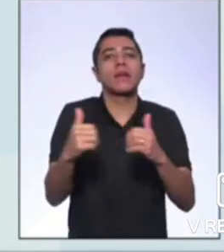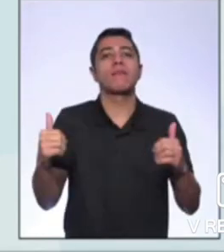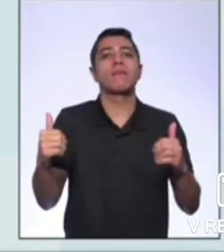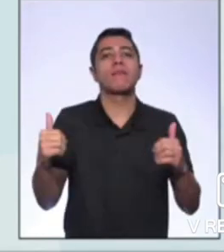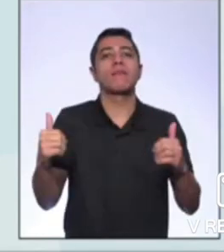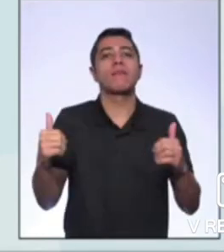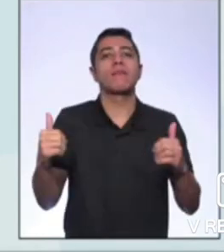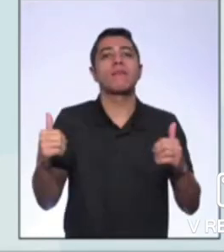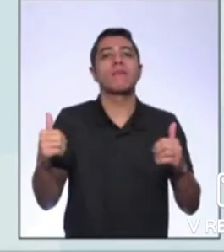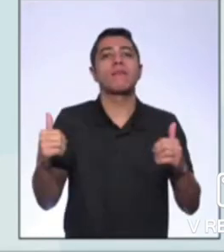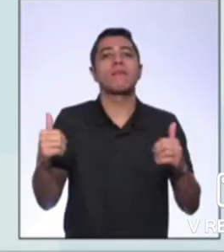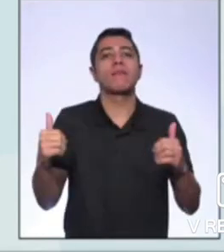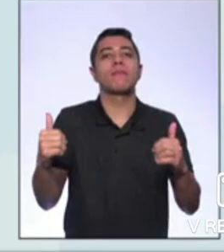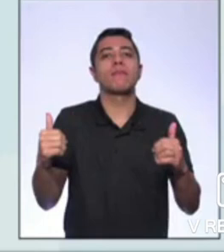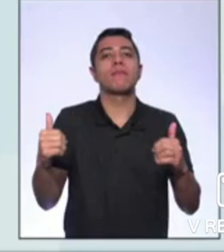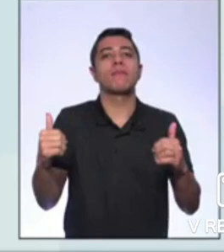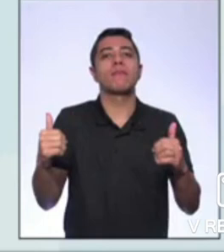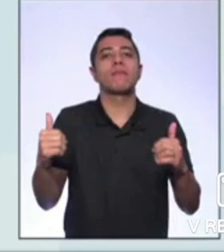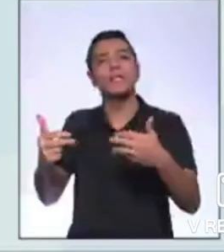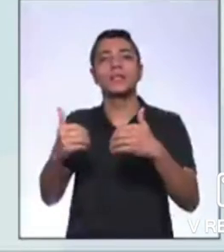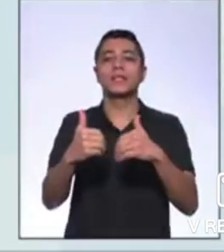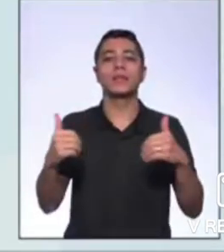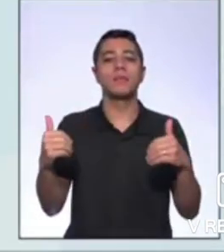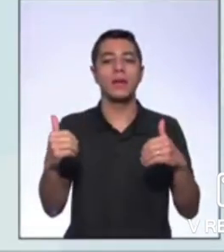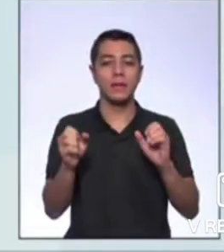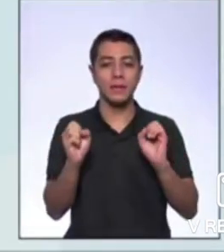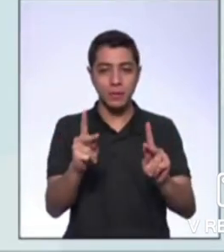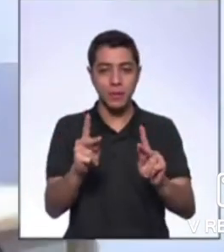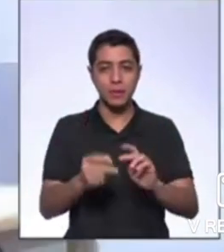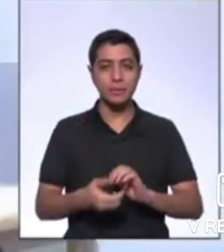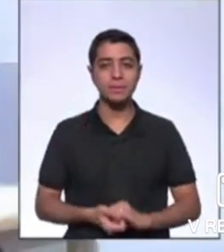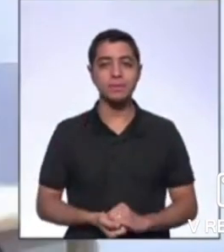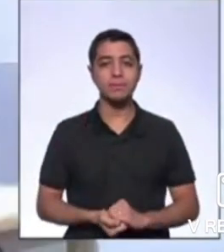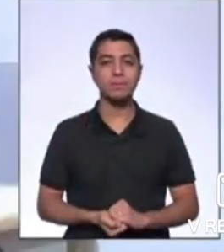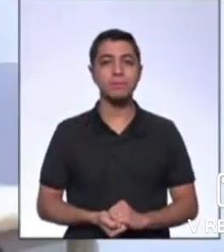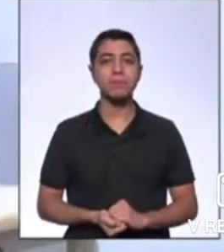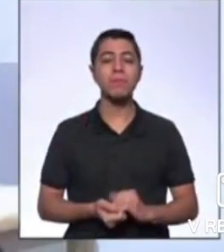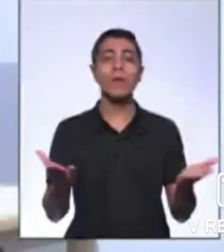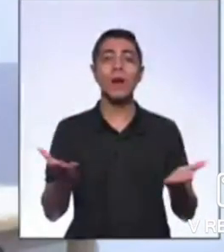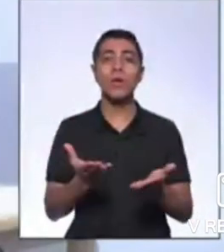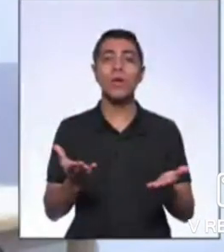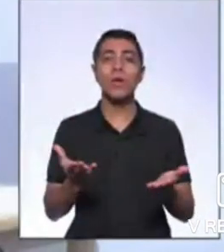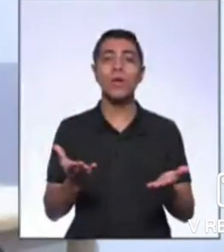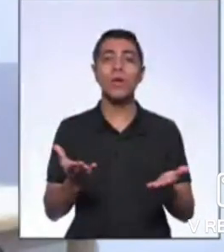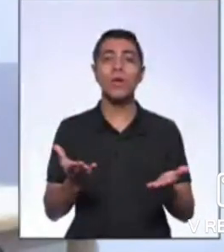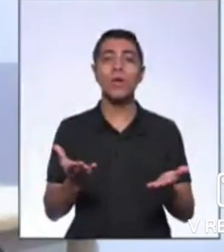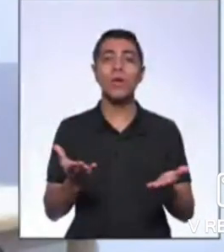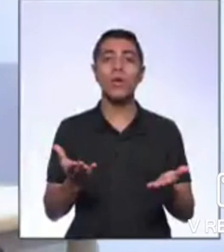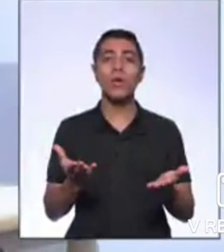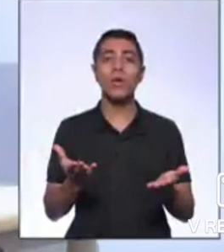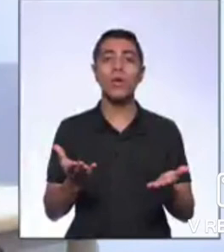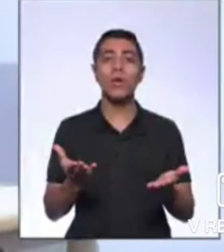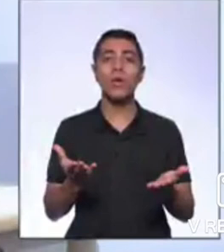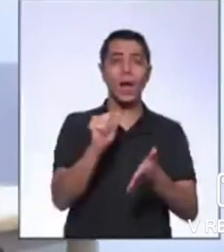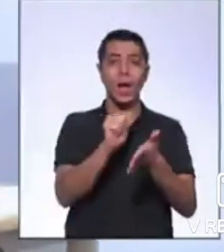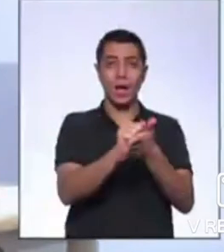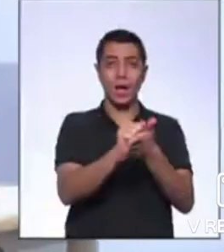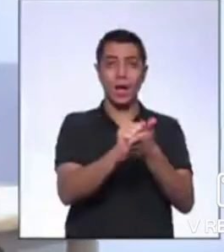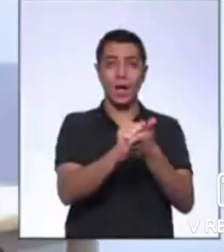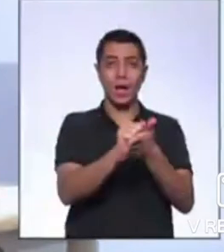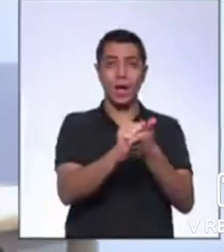mistura. Agora, eu vou pedir para vocês, né? A gente vai resolver esse exercicinho, né? Essa